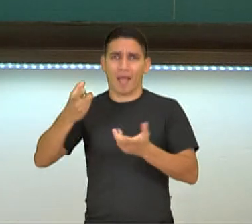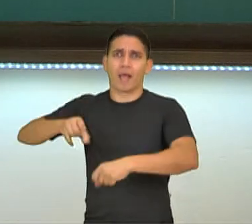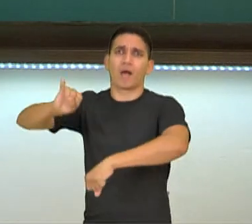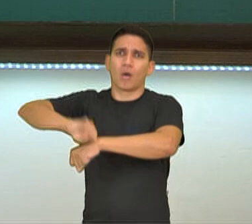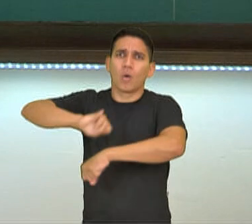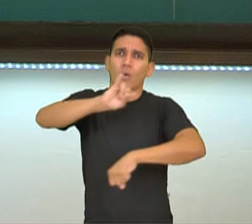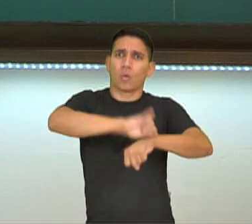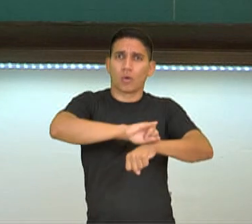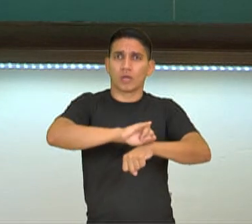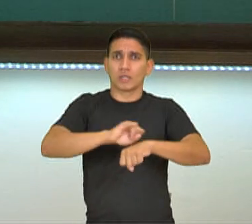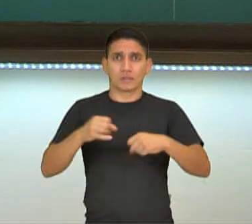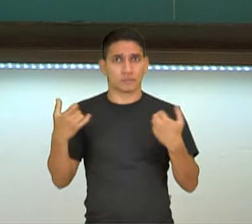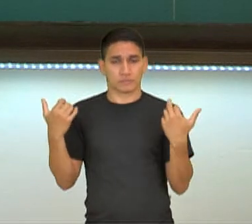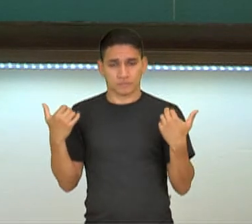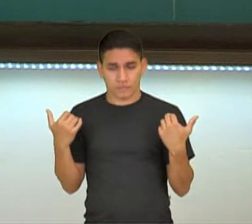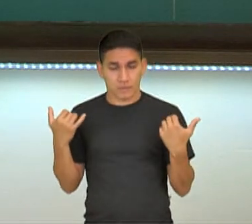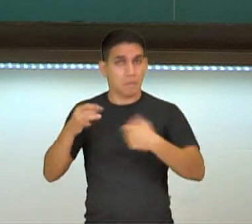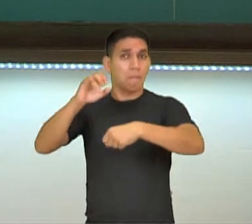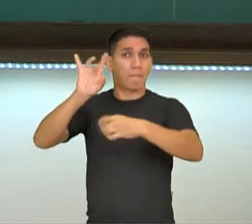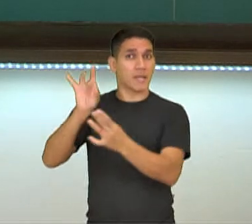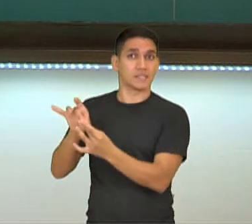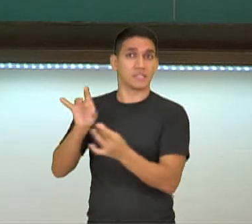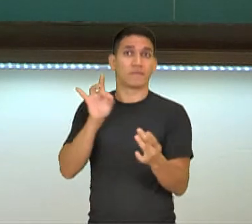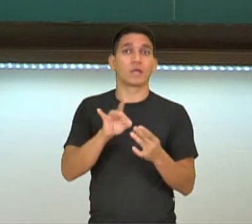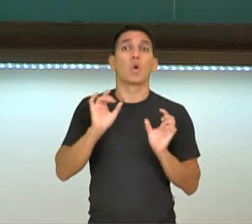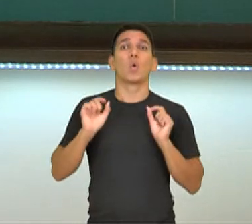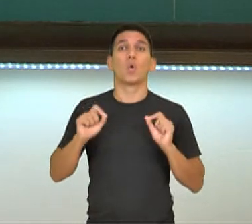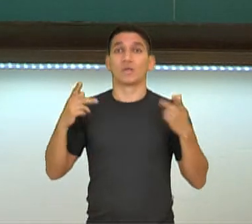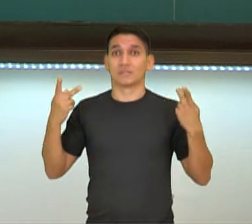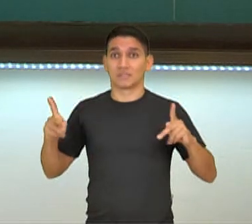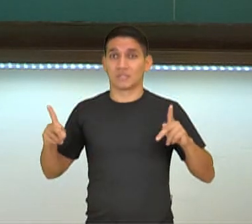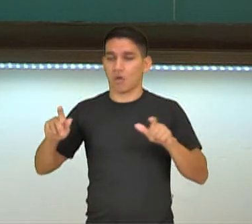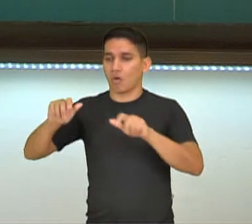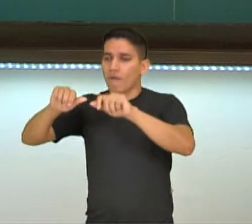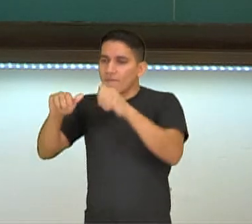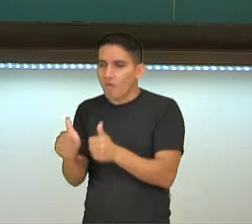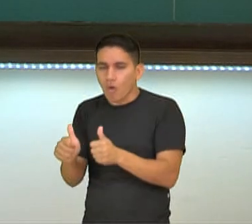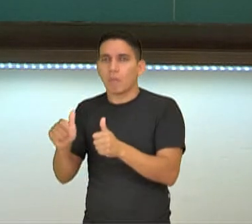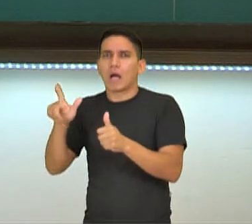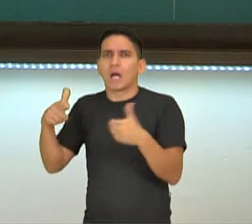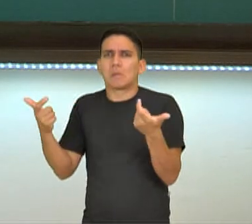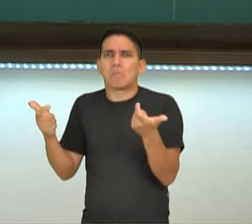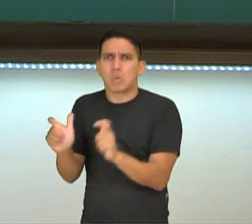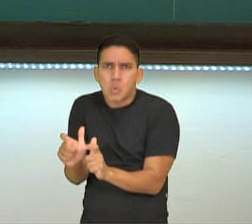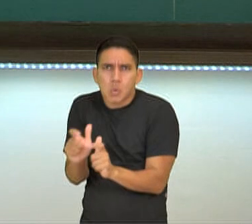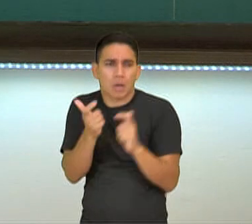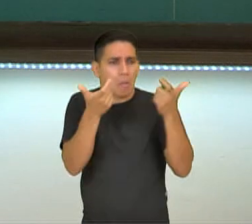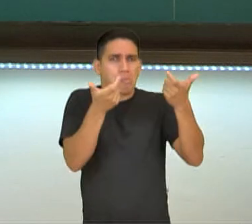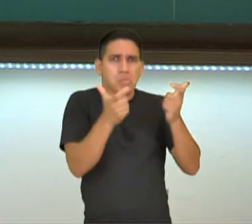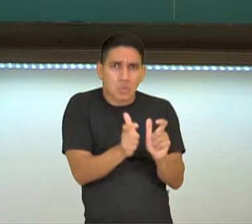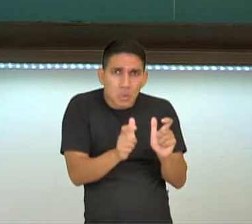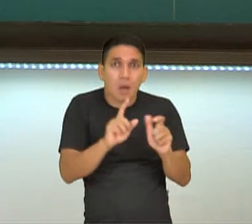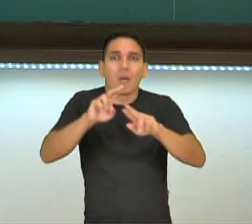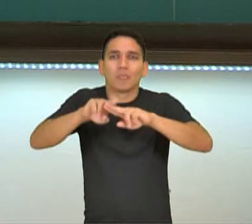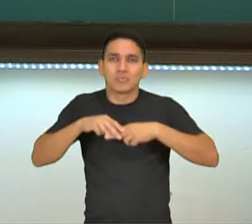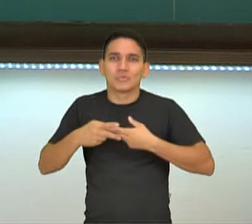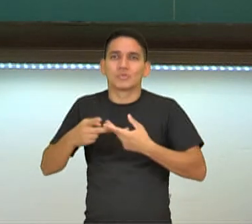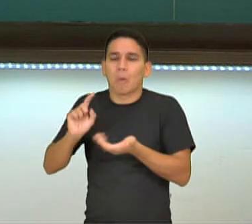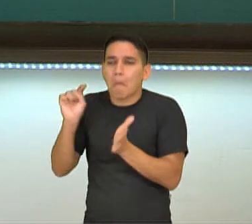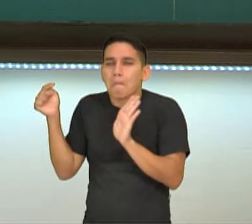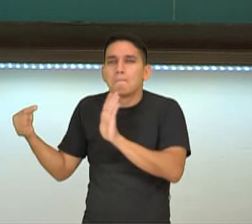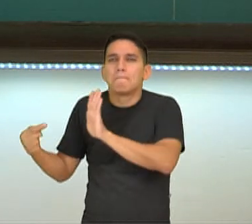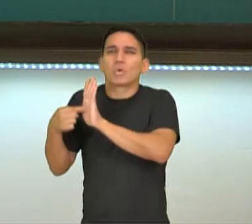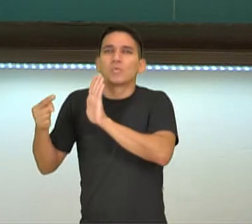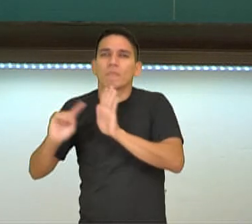pontuais. Corpos em que o tamanho deles é muito pequeno e nós consideramos eles um ponto. Então, não interessa